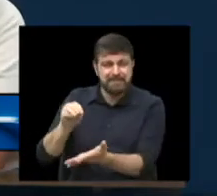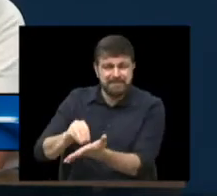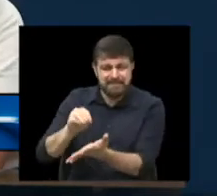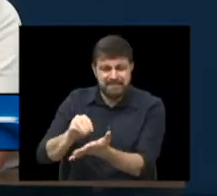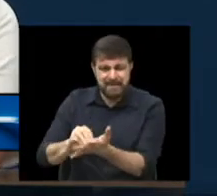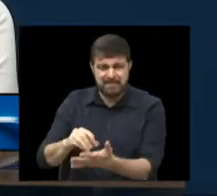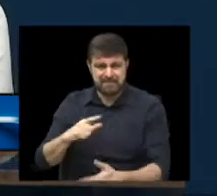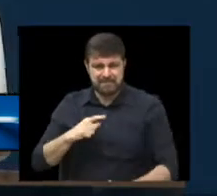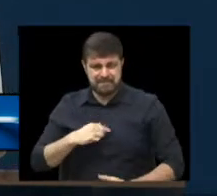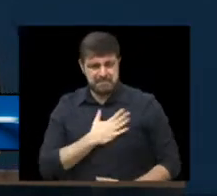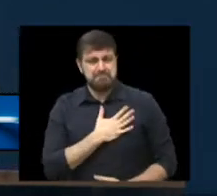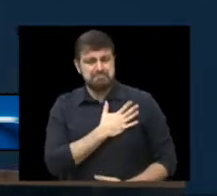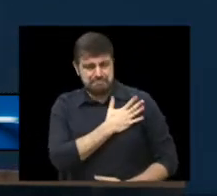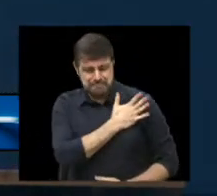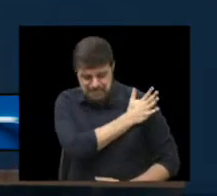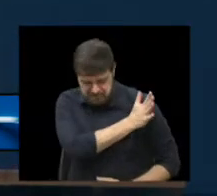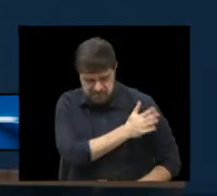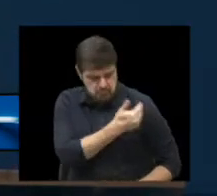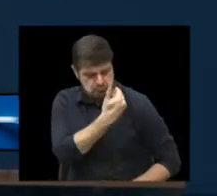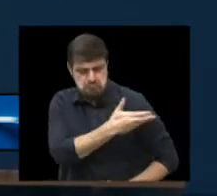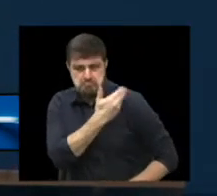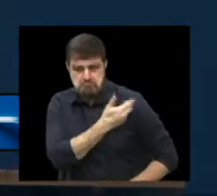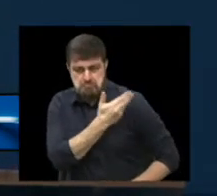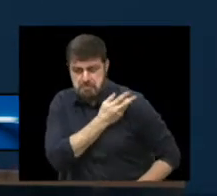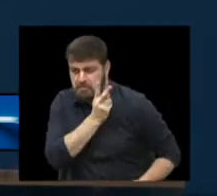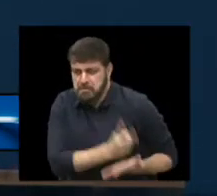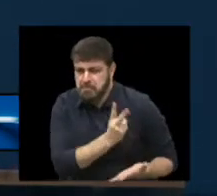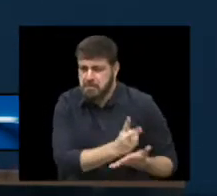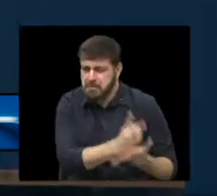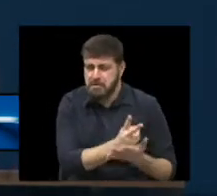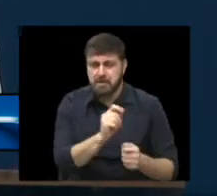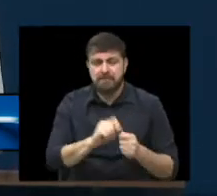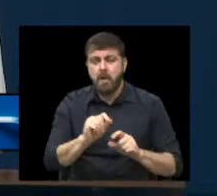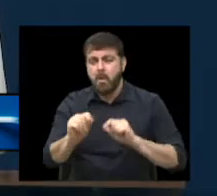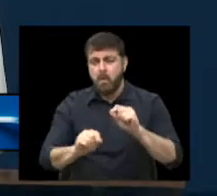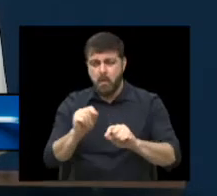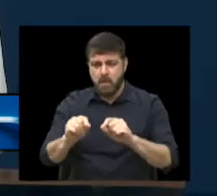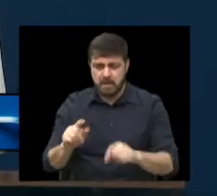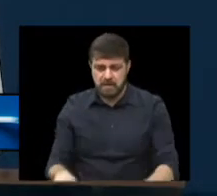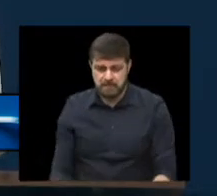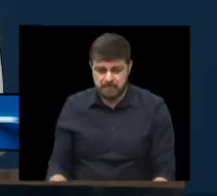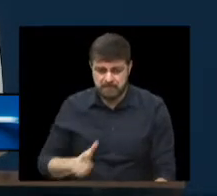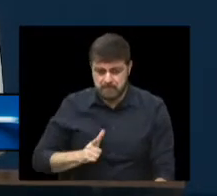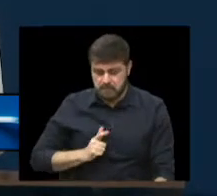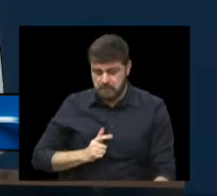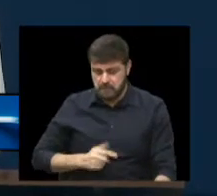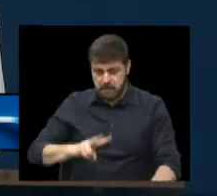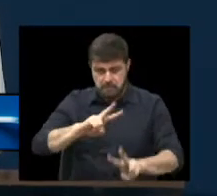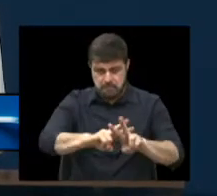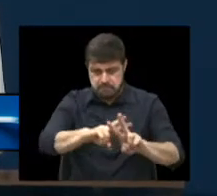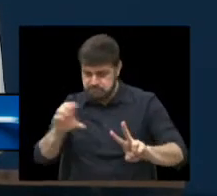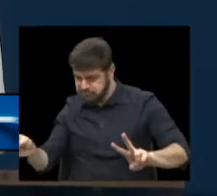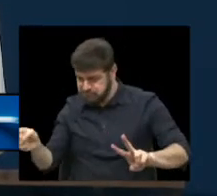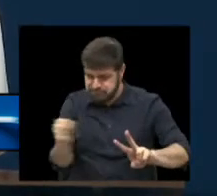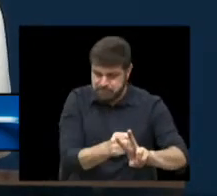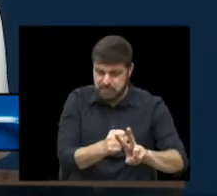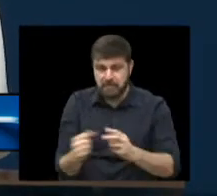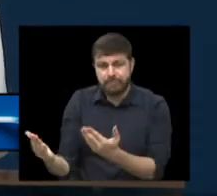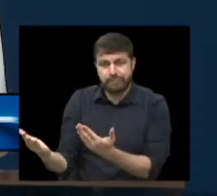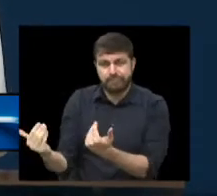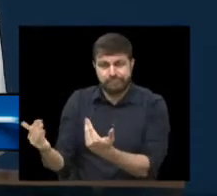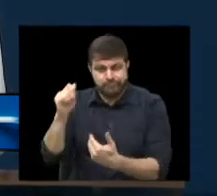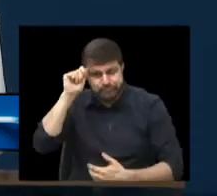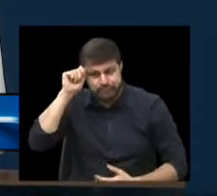sofrendo discriminação racial constante, coloca a punição, né, e leva a